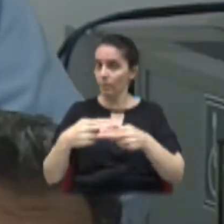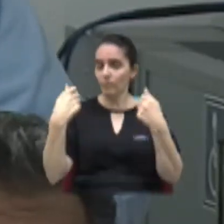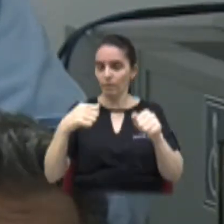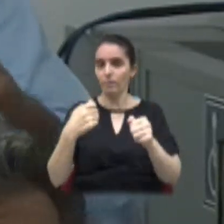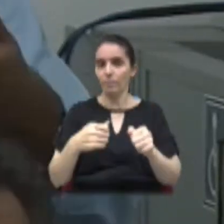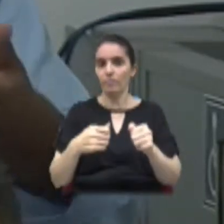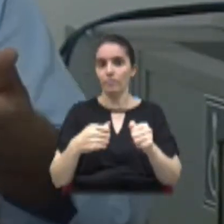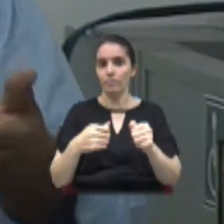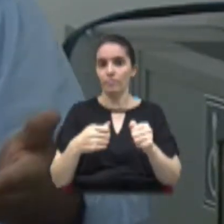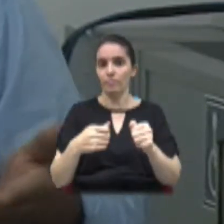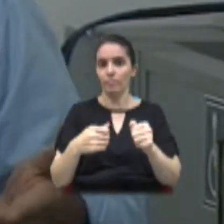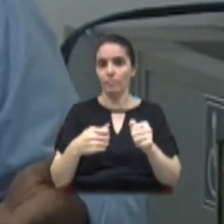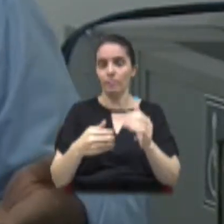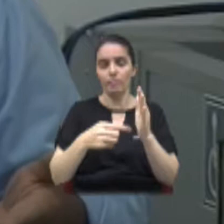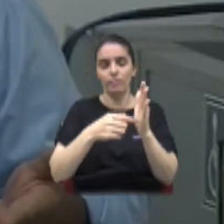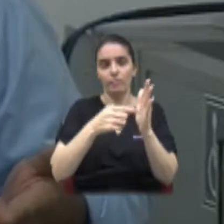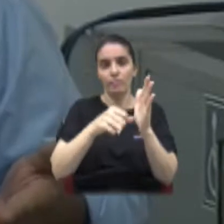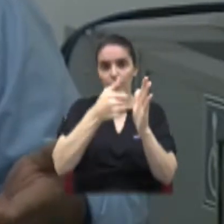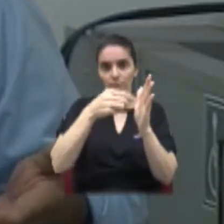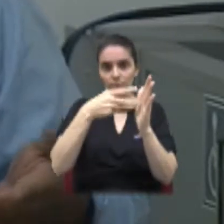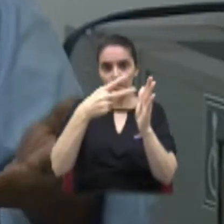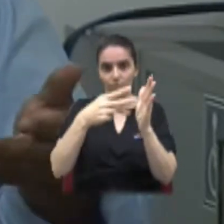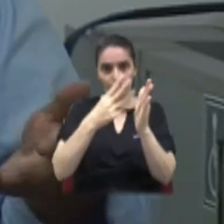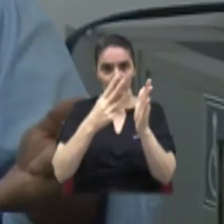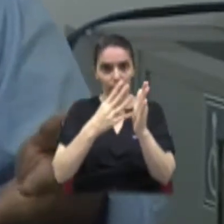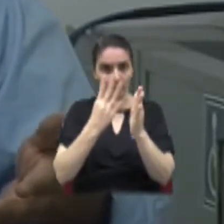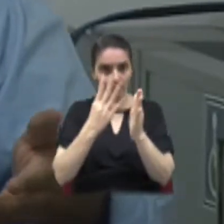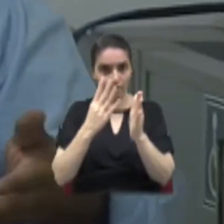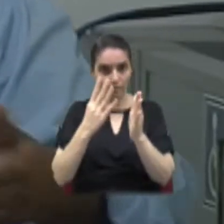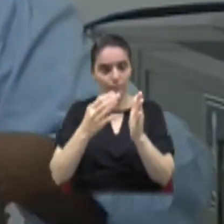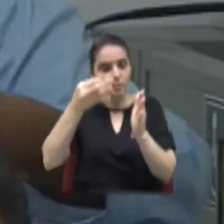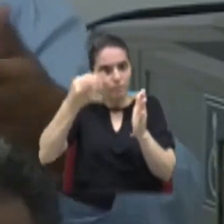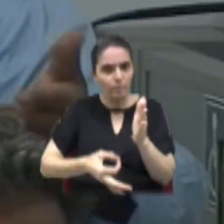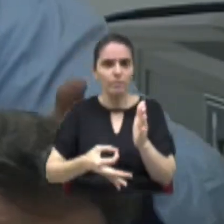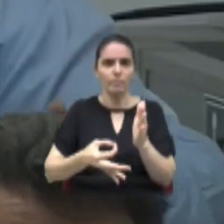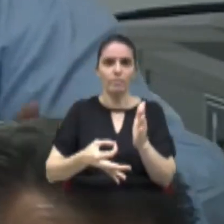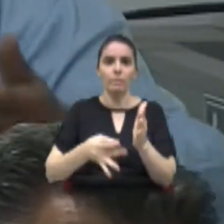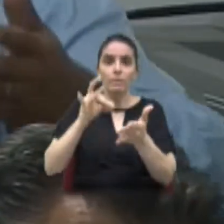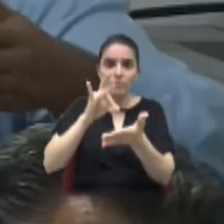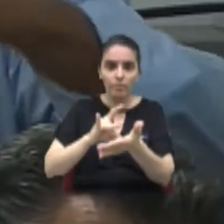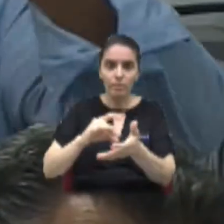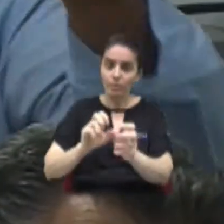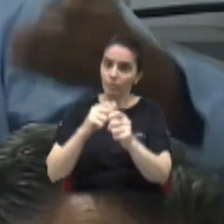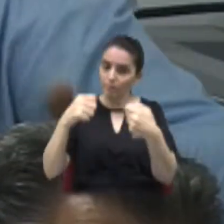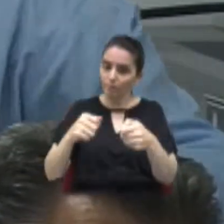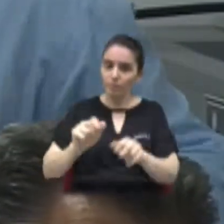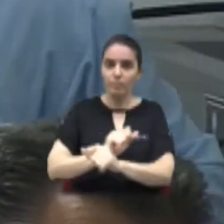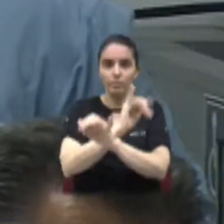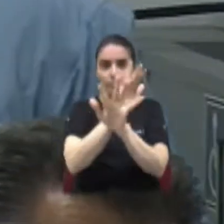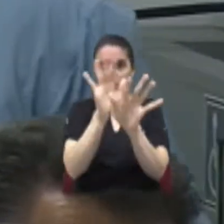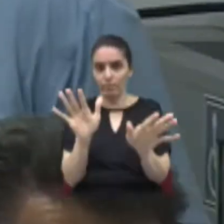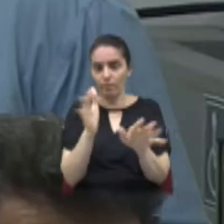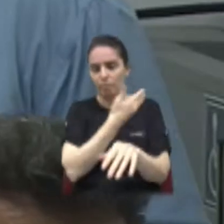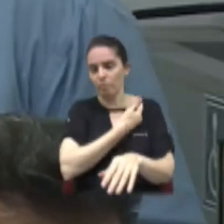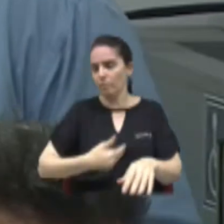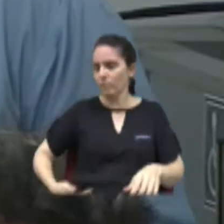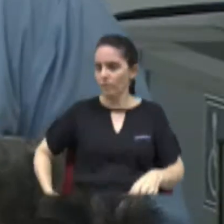E até nós estávamos comentando aqui, né, Alemão? Foi falado 1.500, depois falado 3.000, depois